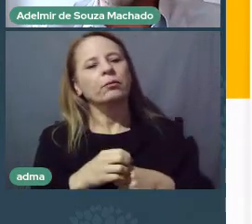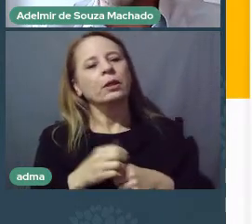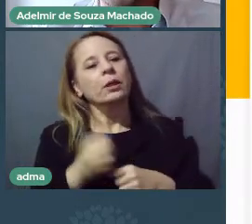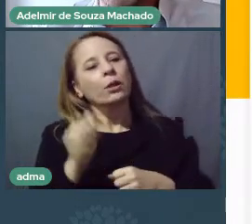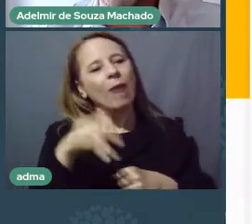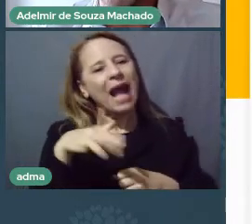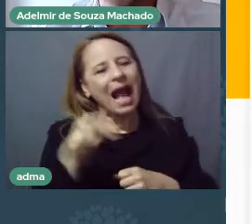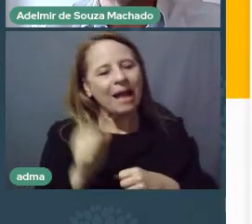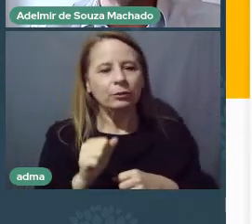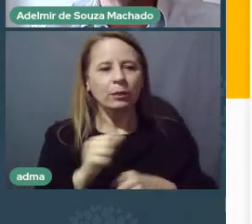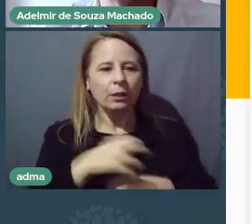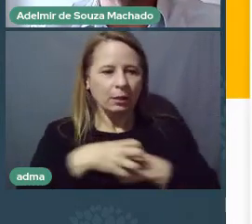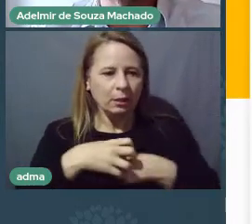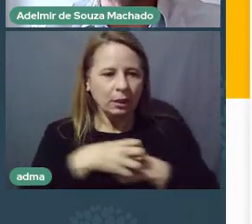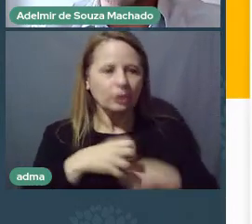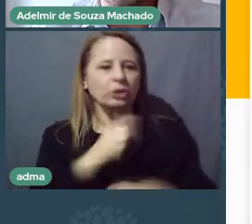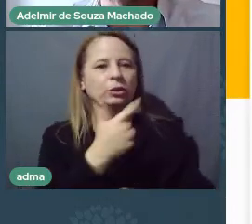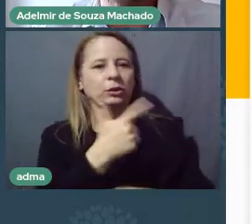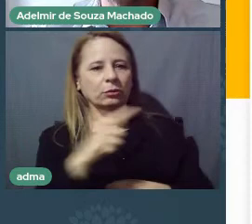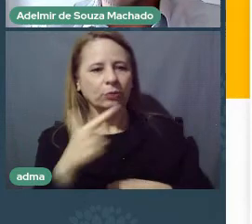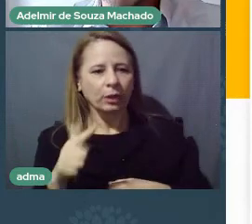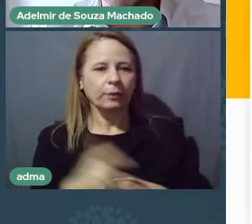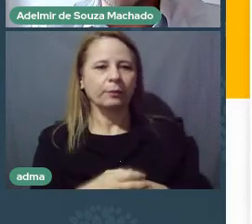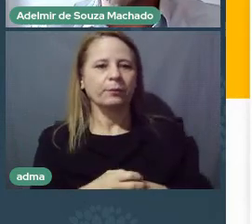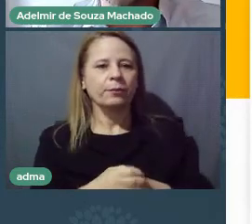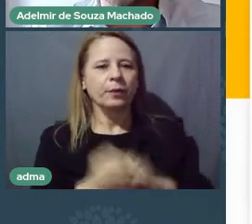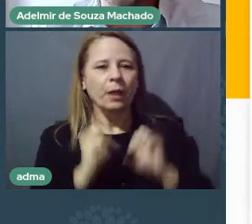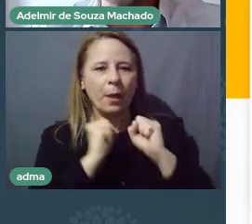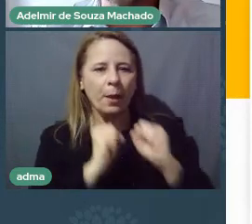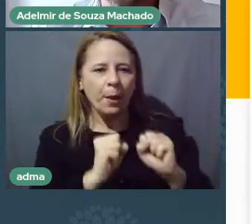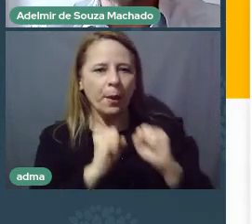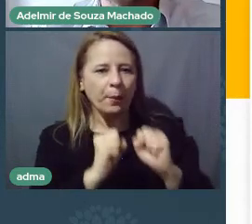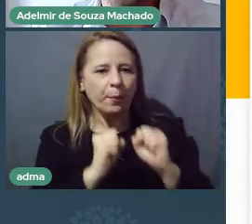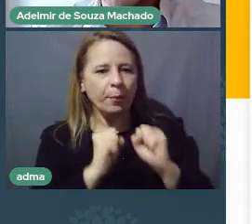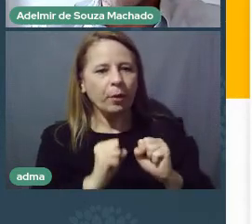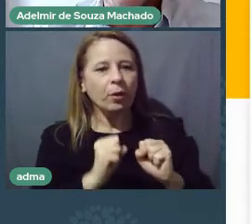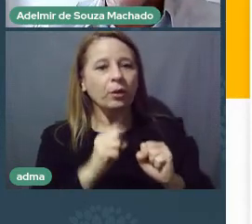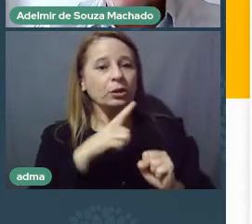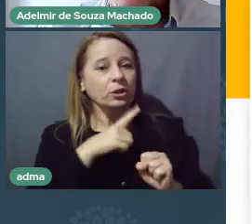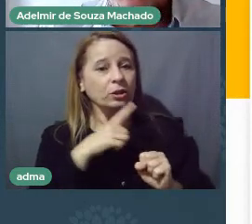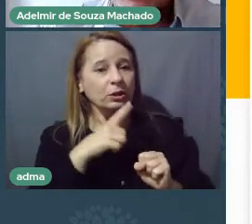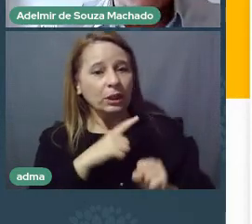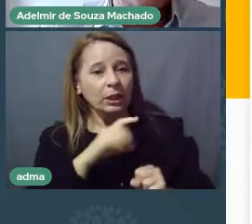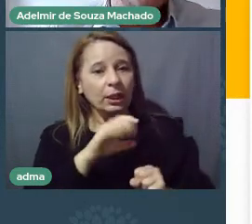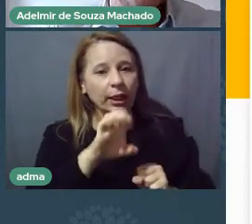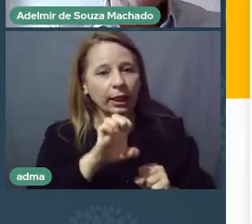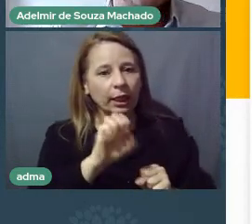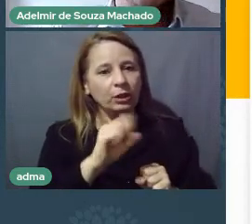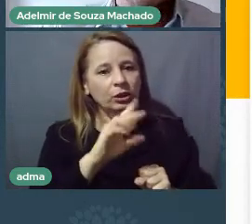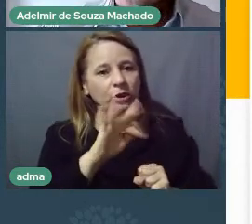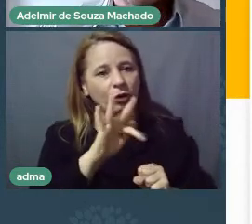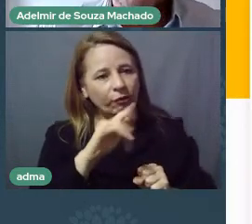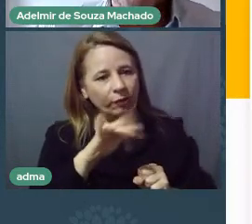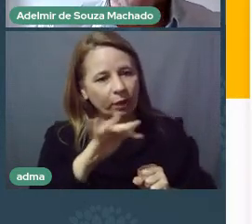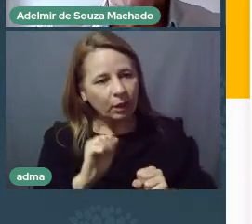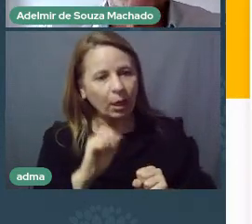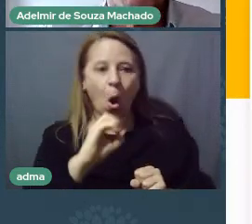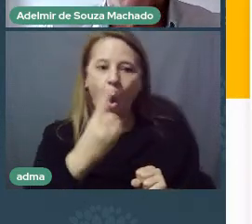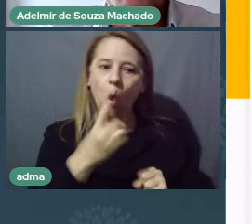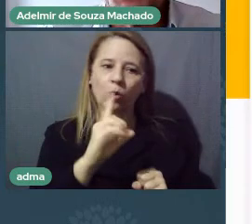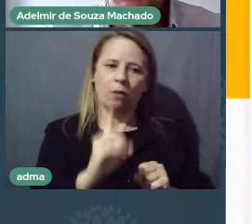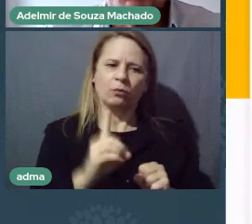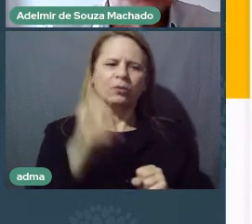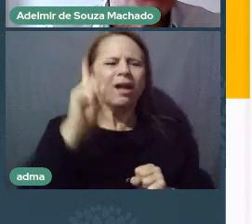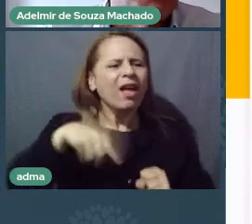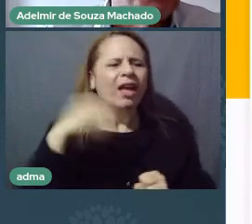não eosinofílica. Eu posso ter uma asma não alérgica com ou sem esse eosinófilo. Isso é